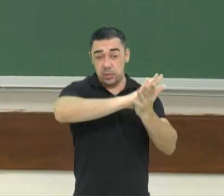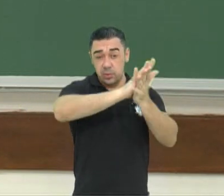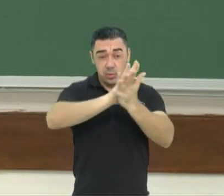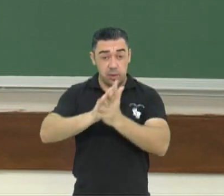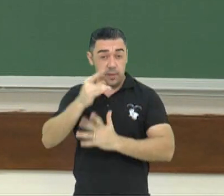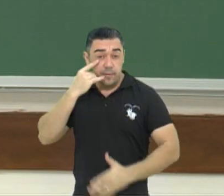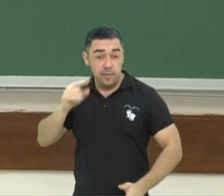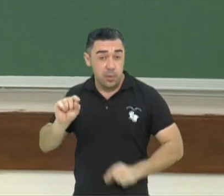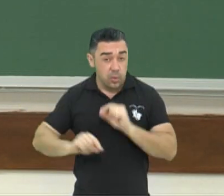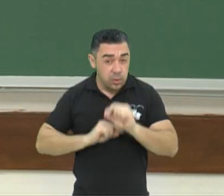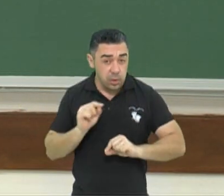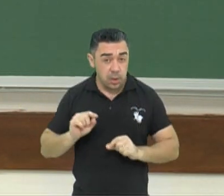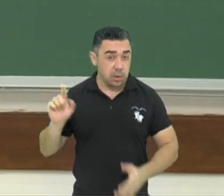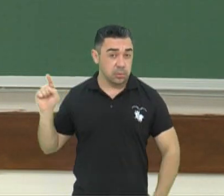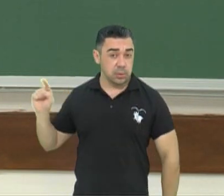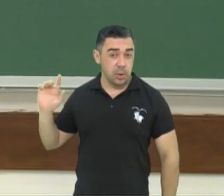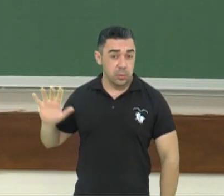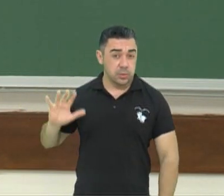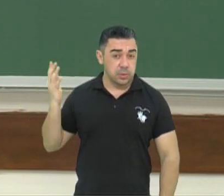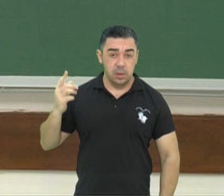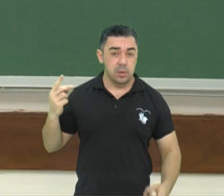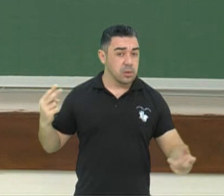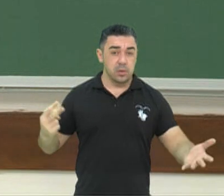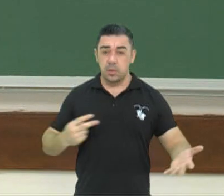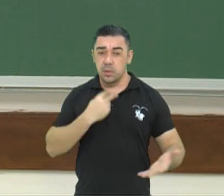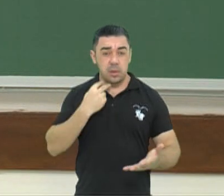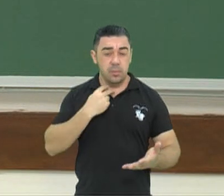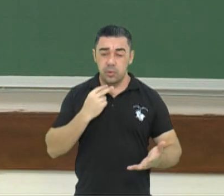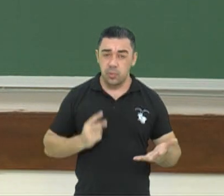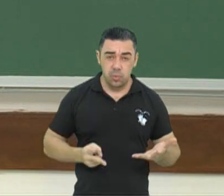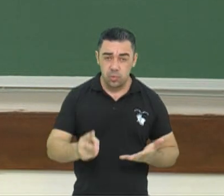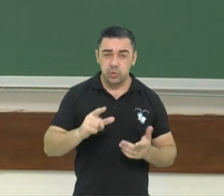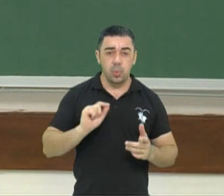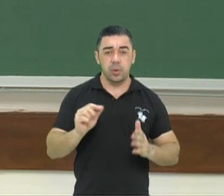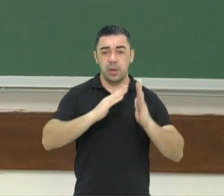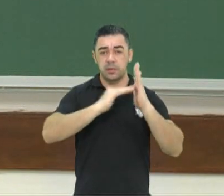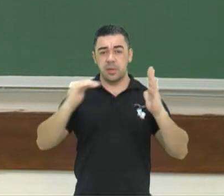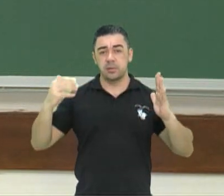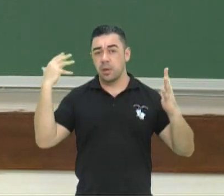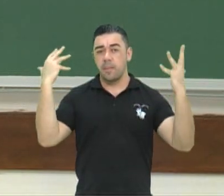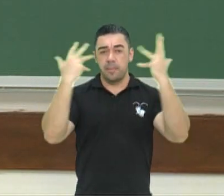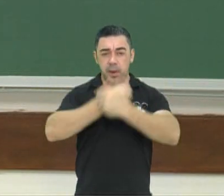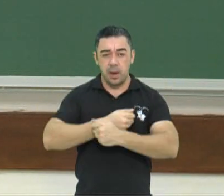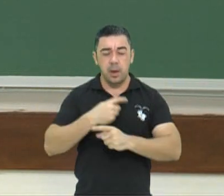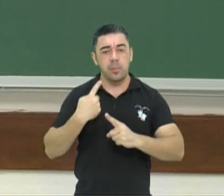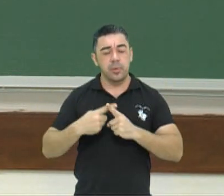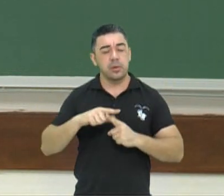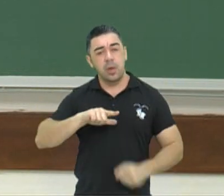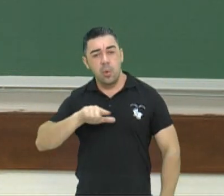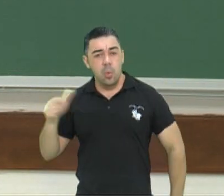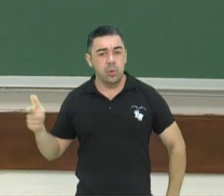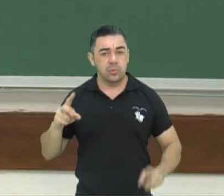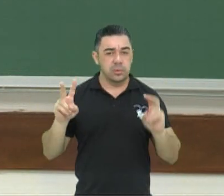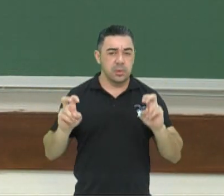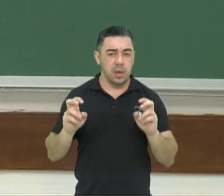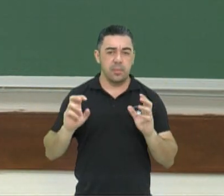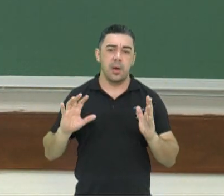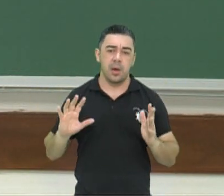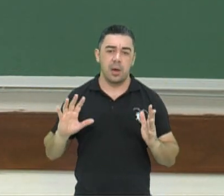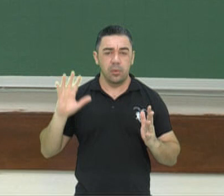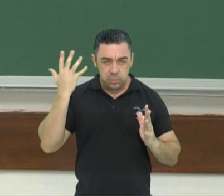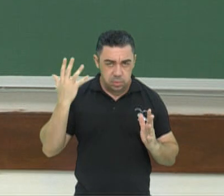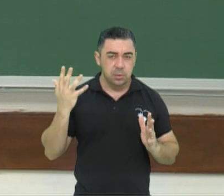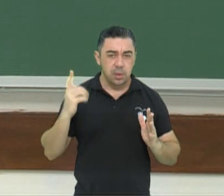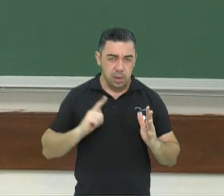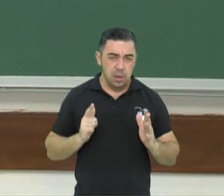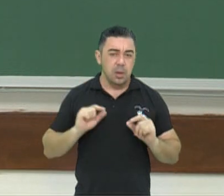que, com relação a isso, não se poderia mais manter a mesma estética daquele do belo, porque tinha outros temas acontecendo. Então